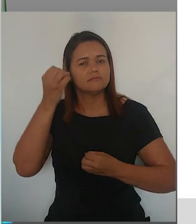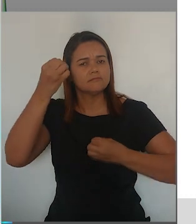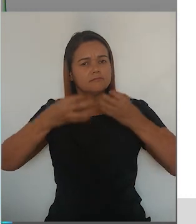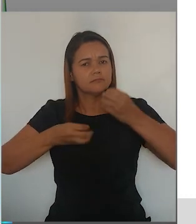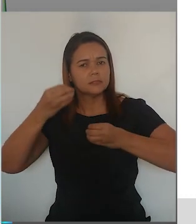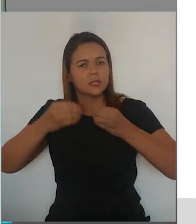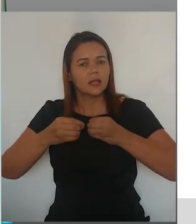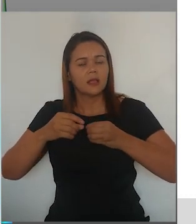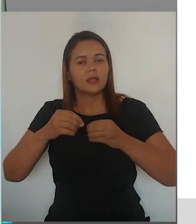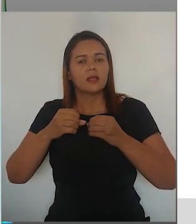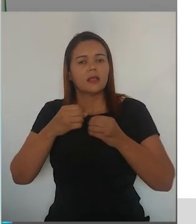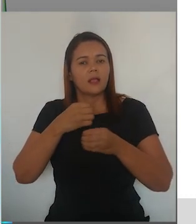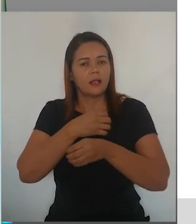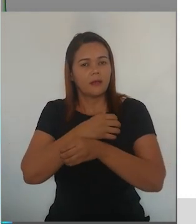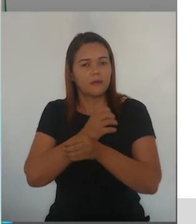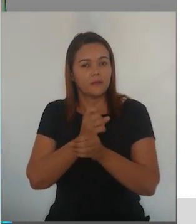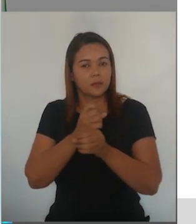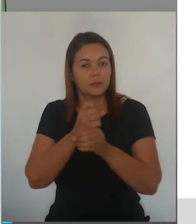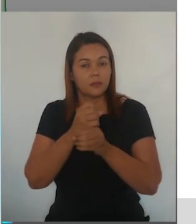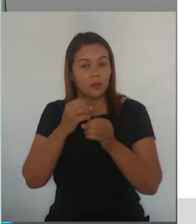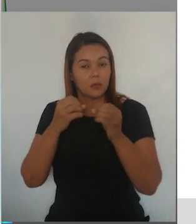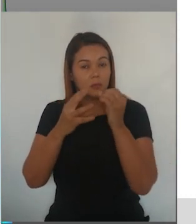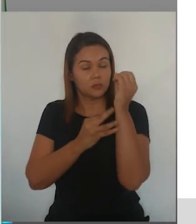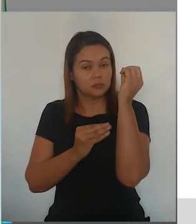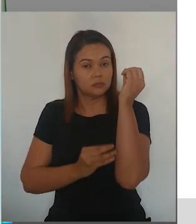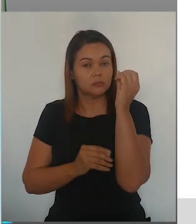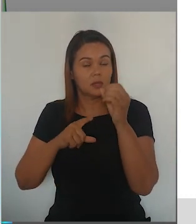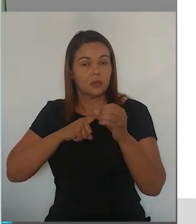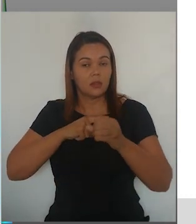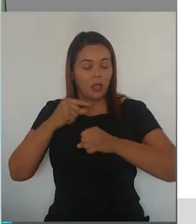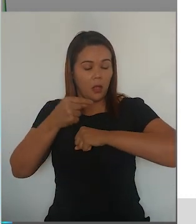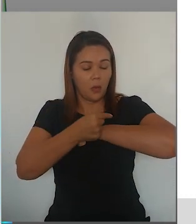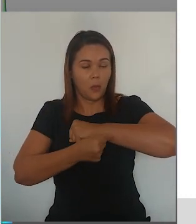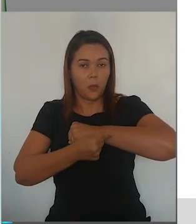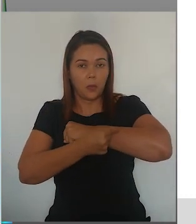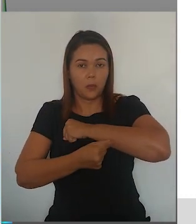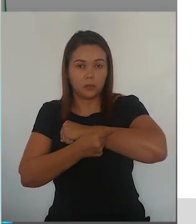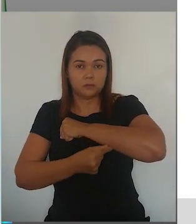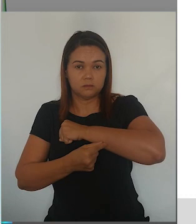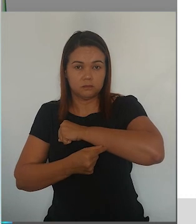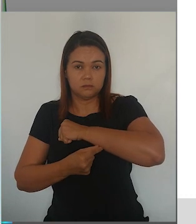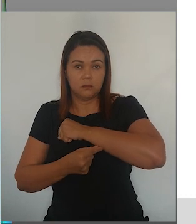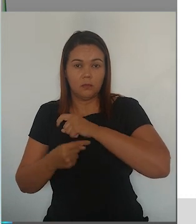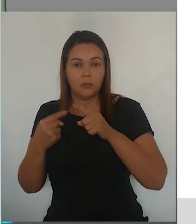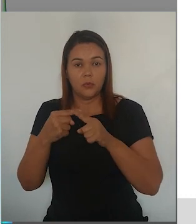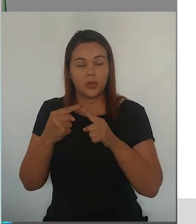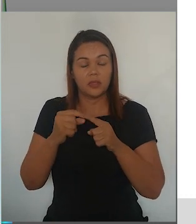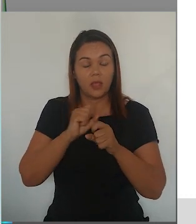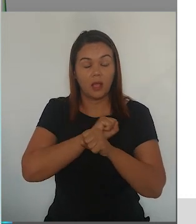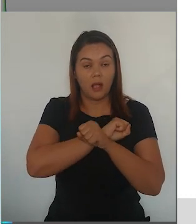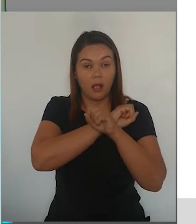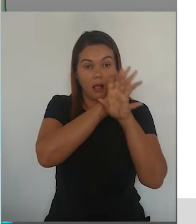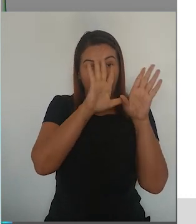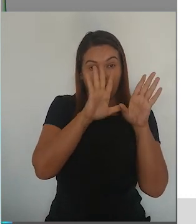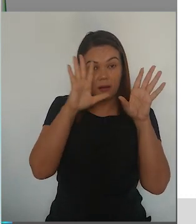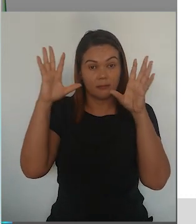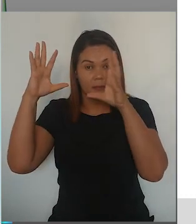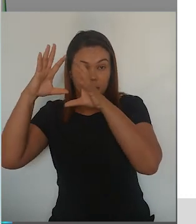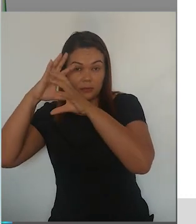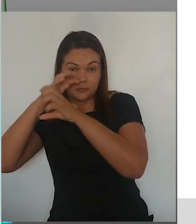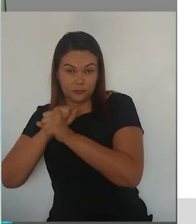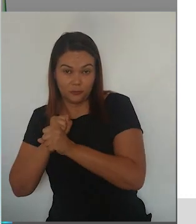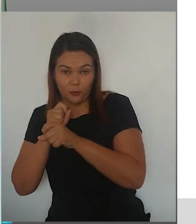Como já mencionado, a fibra muscular apresenta estrias devido ao arranjo dos